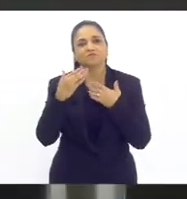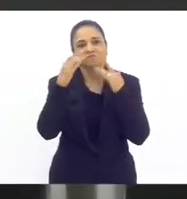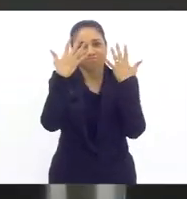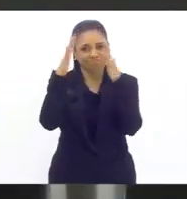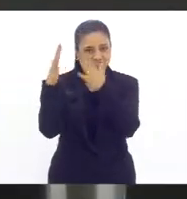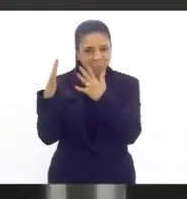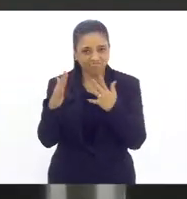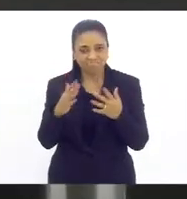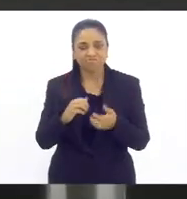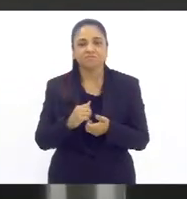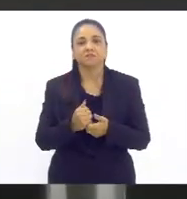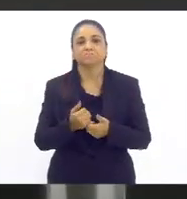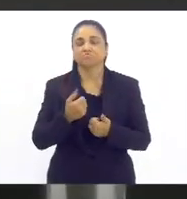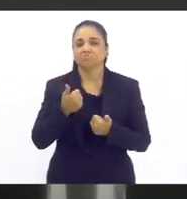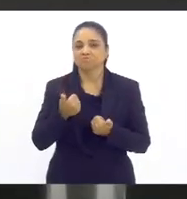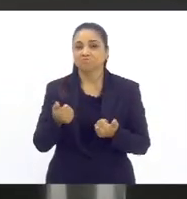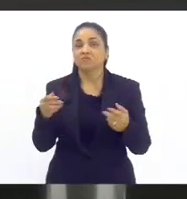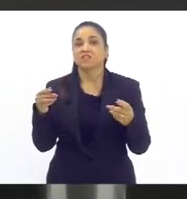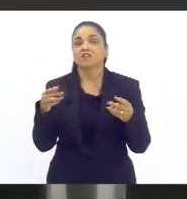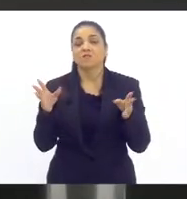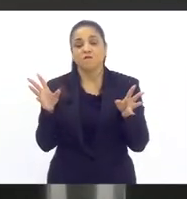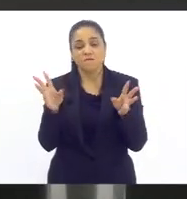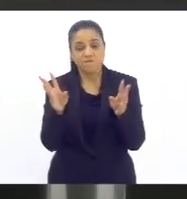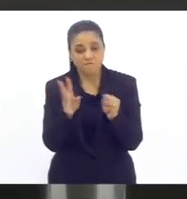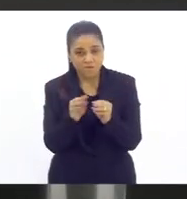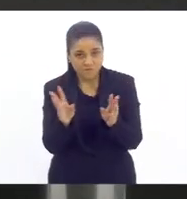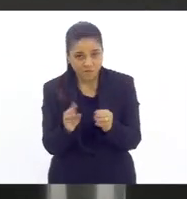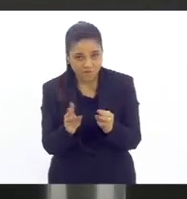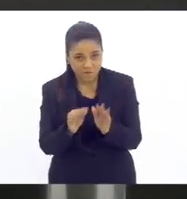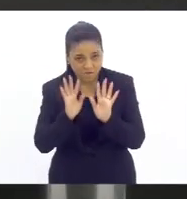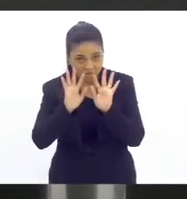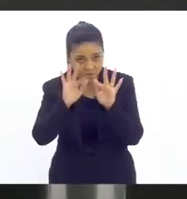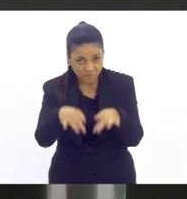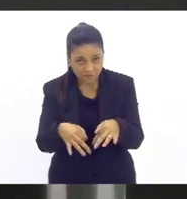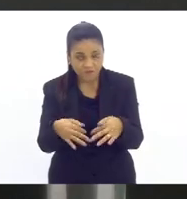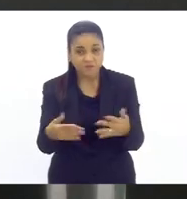muito bem Estamos já chegando nos finalmente